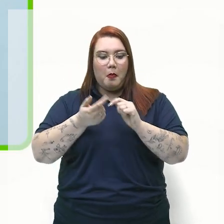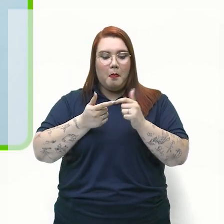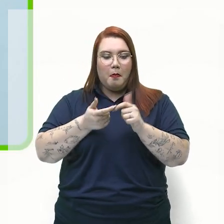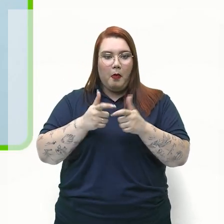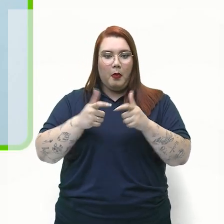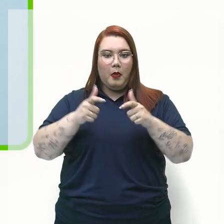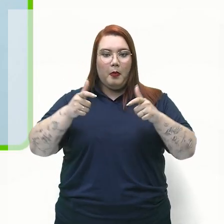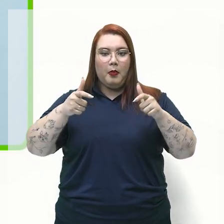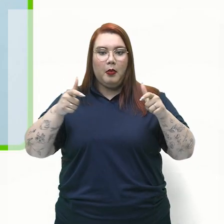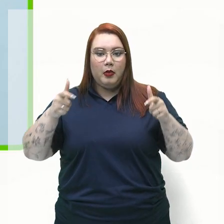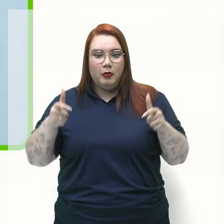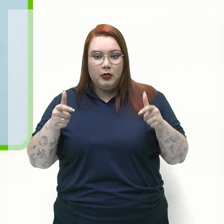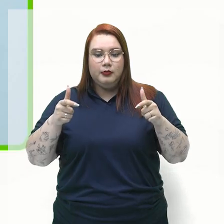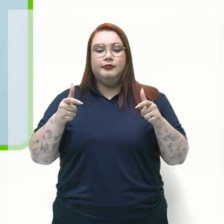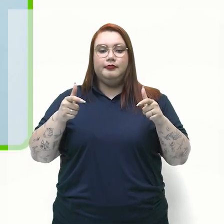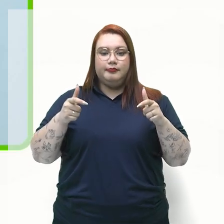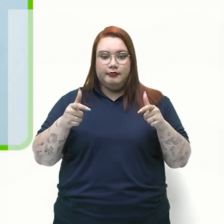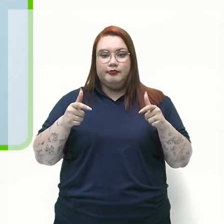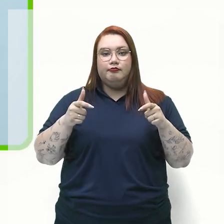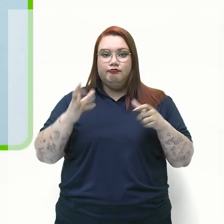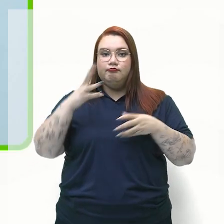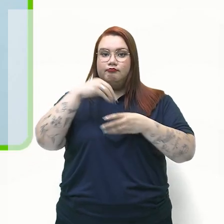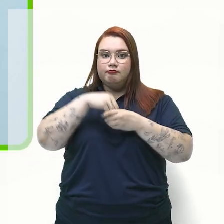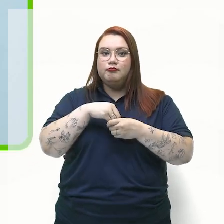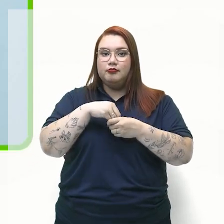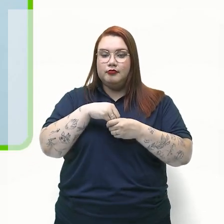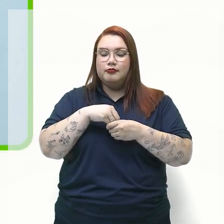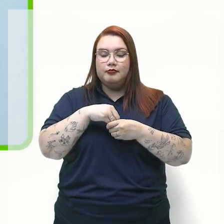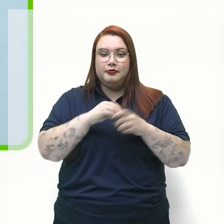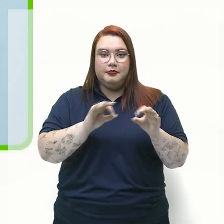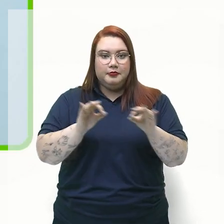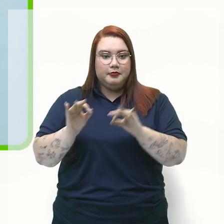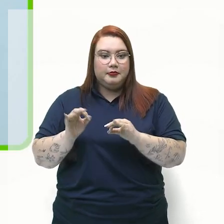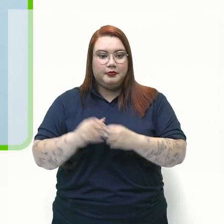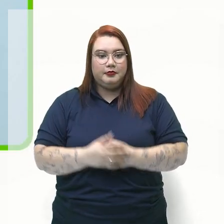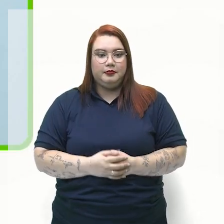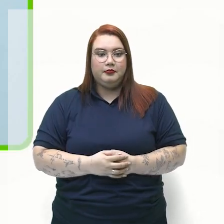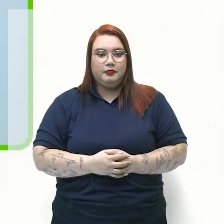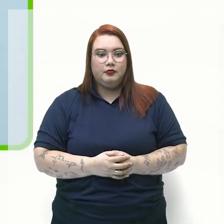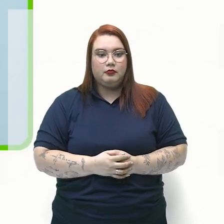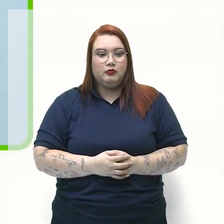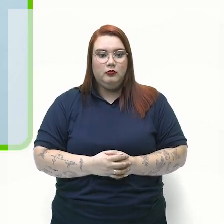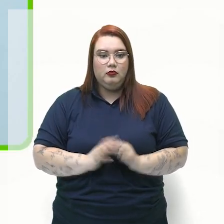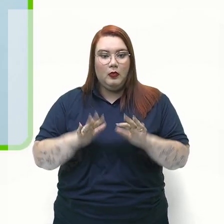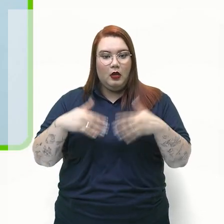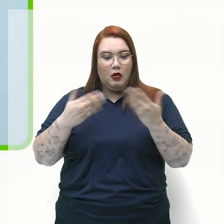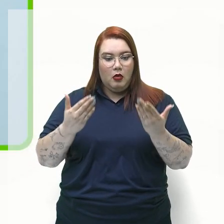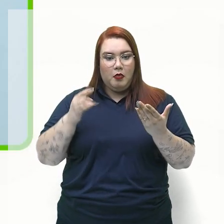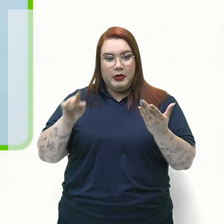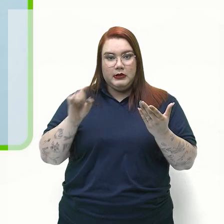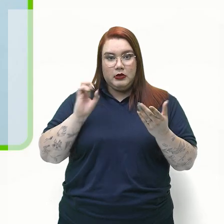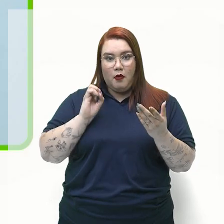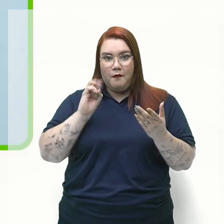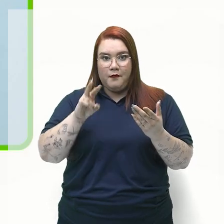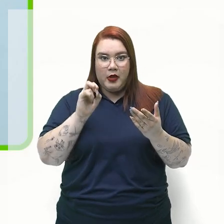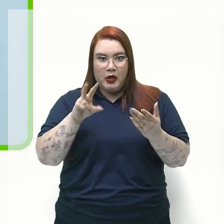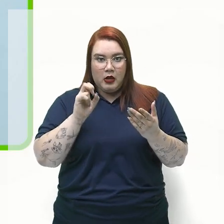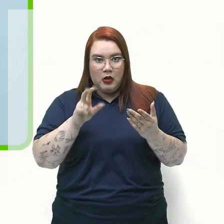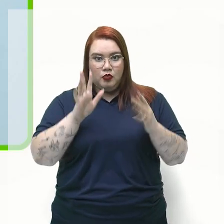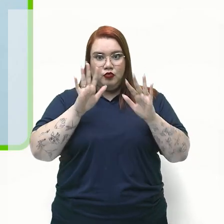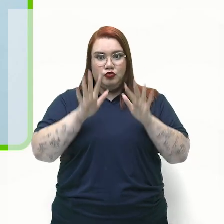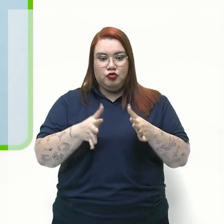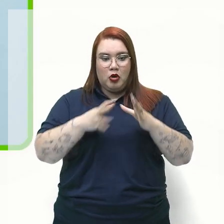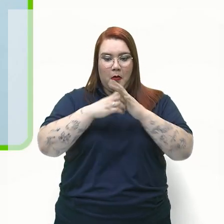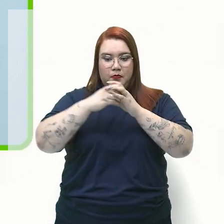vai trabalhar aqui, ó, para reproduzir mais vírus. Então, esses novos vírus, olha, eles vão em